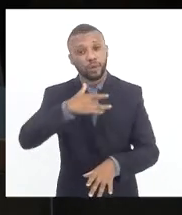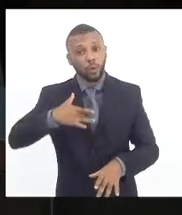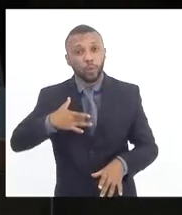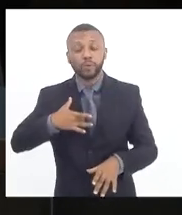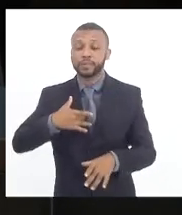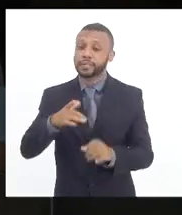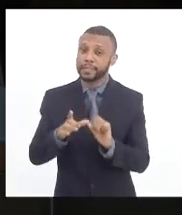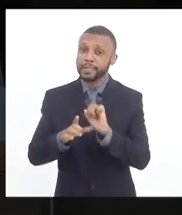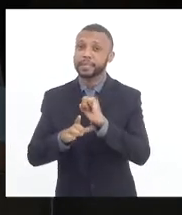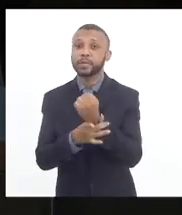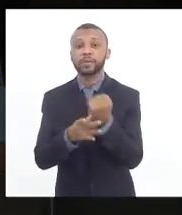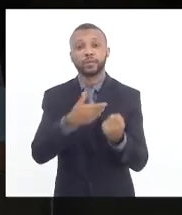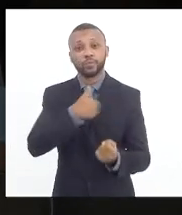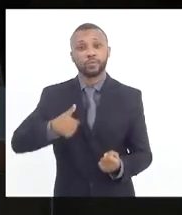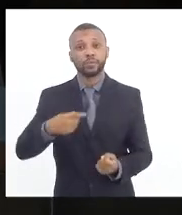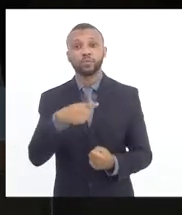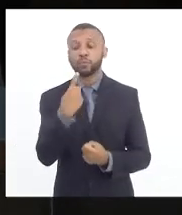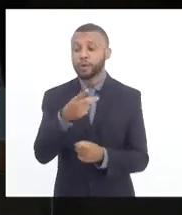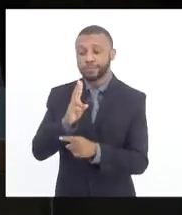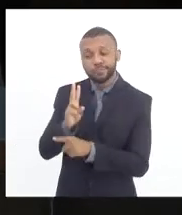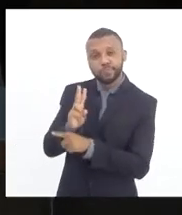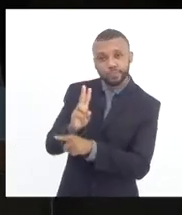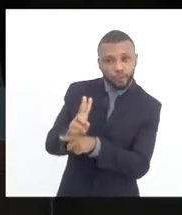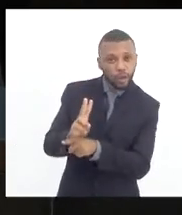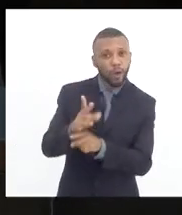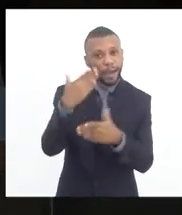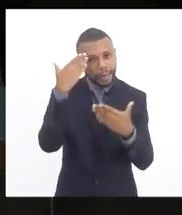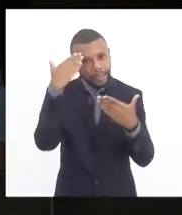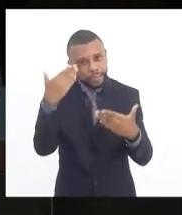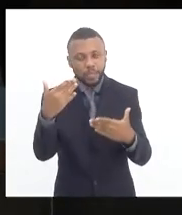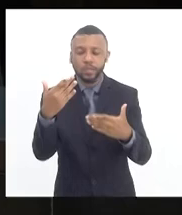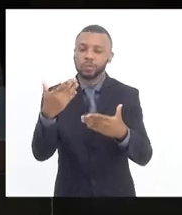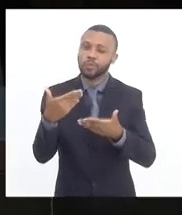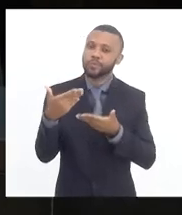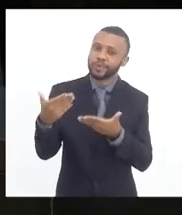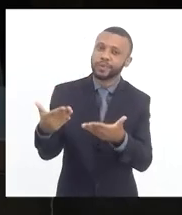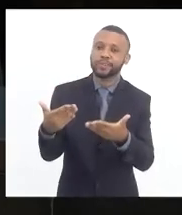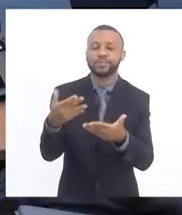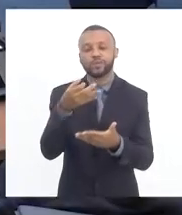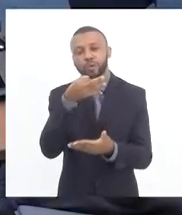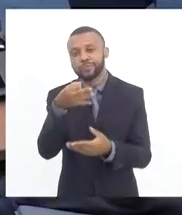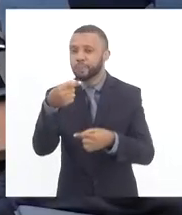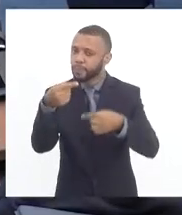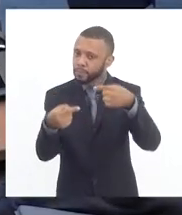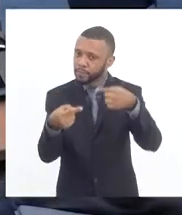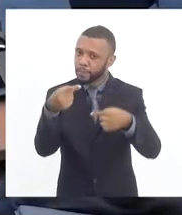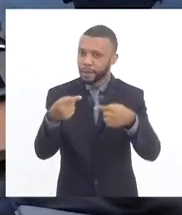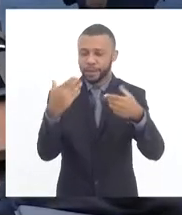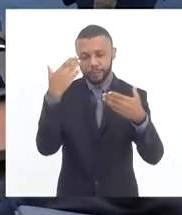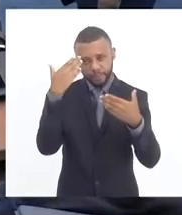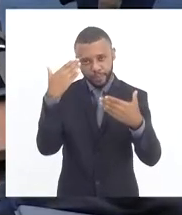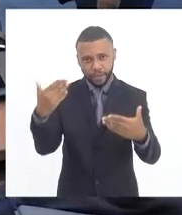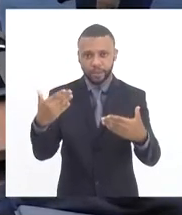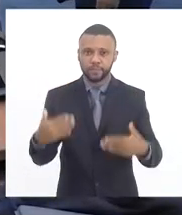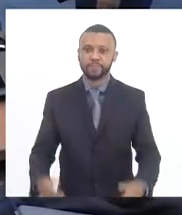nós prestamos esse serviço eu agradeço o convite me coloca aqui para o debate obrigado a